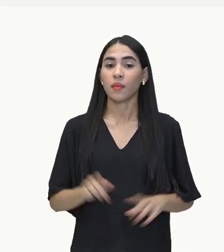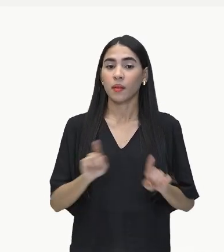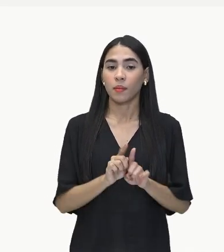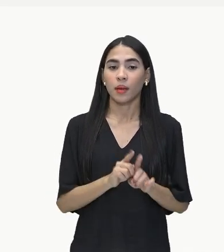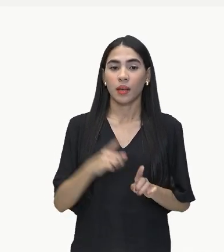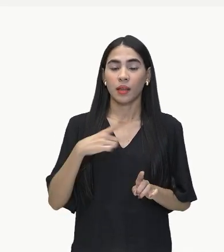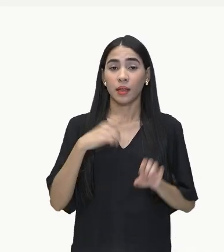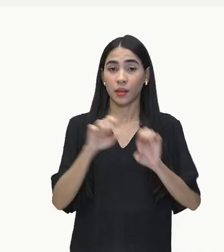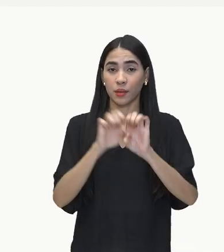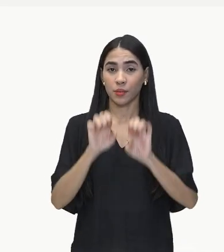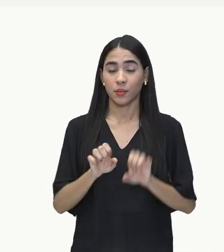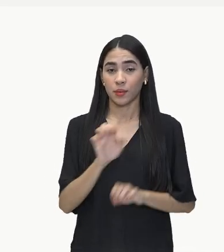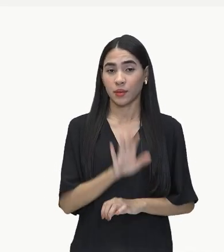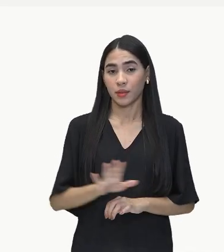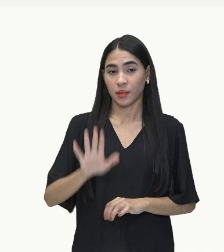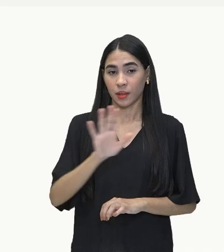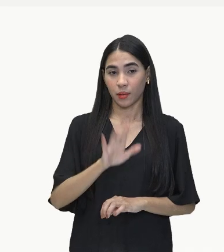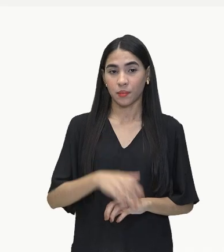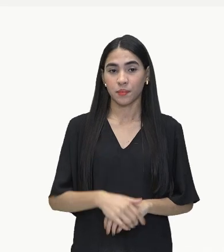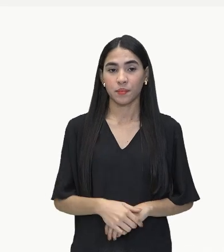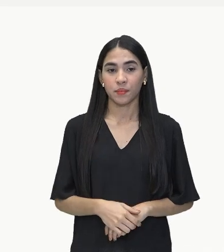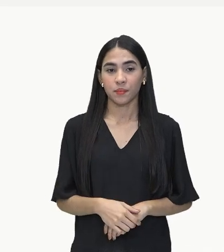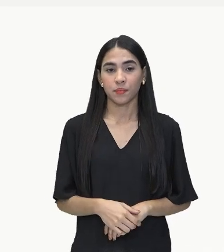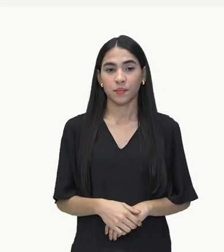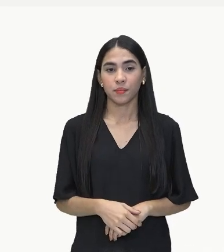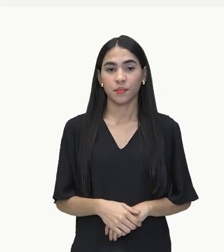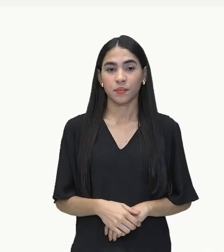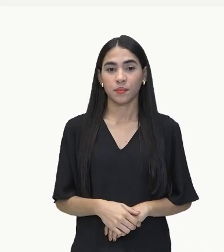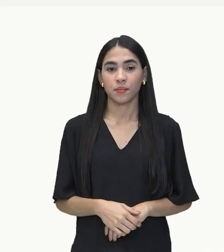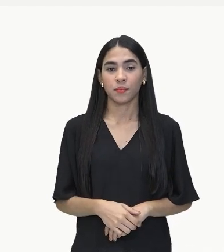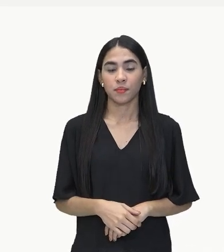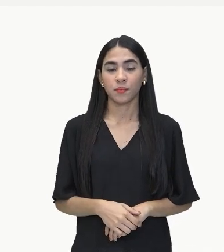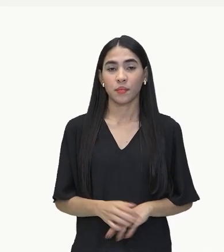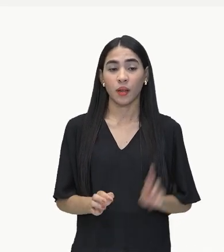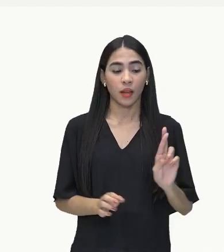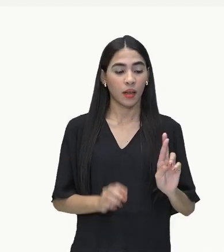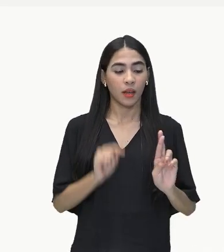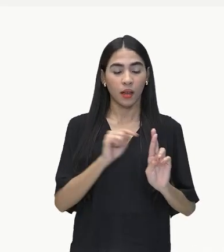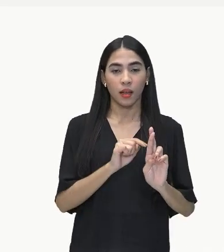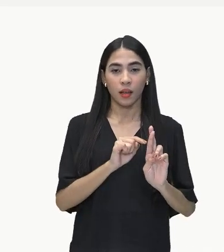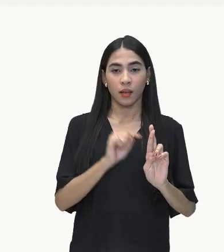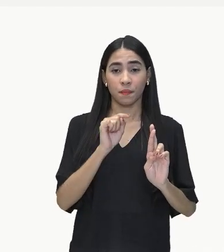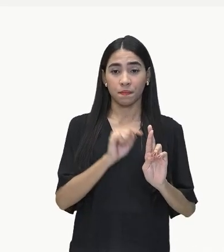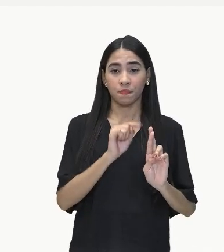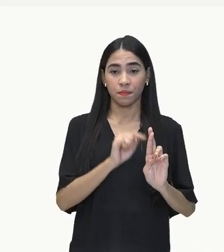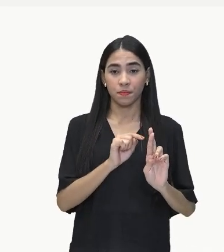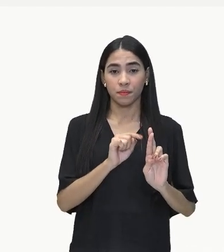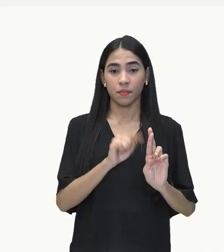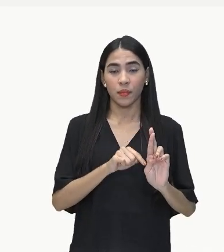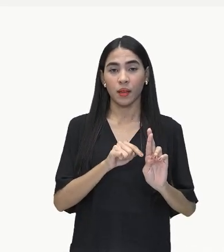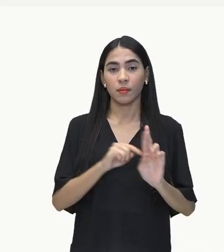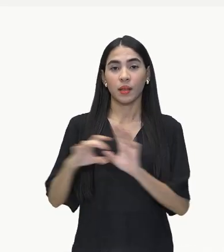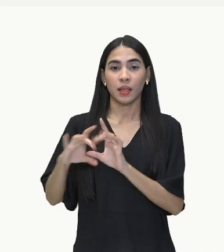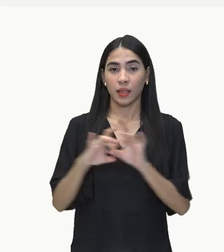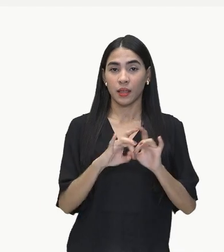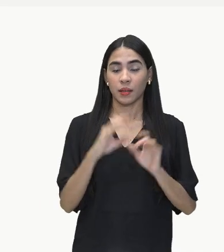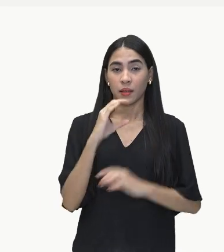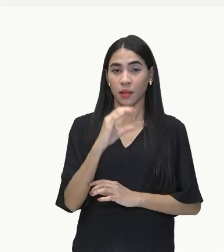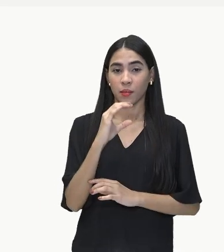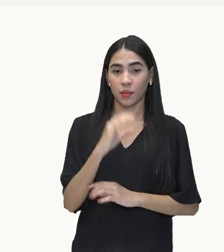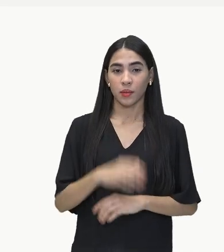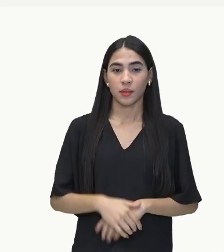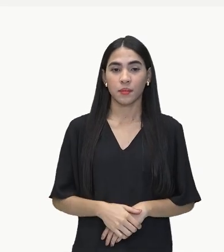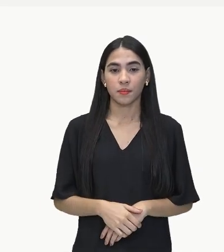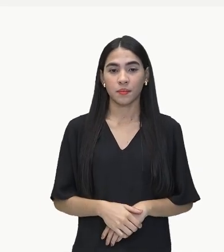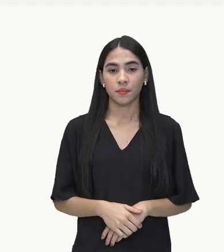fórmula geral, tá? Esse R aqui representa, né, a cadeia carbônica.